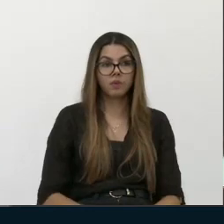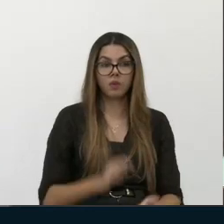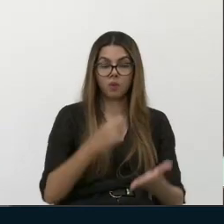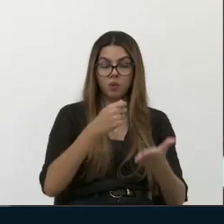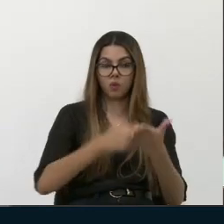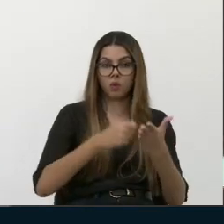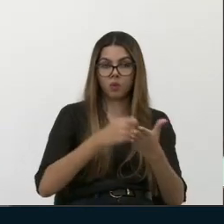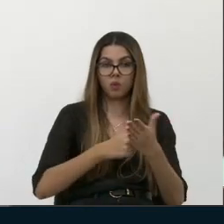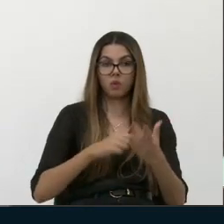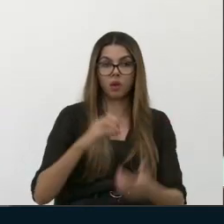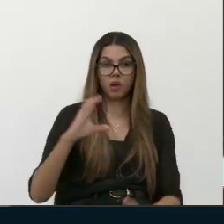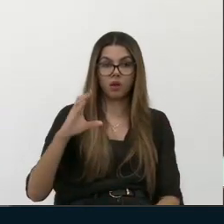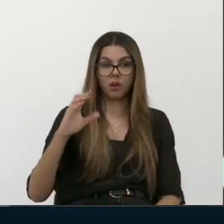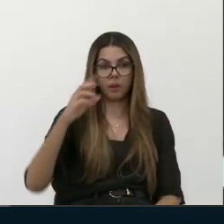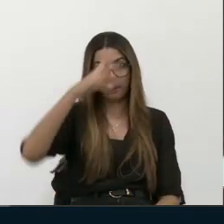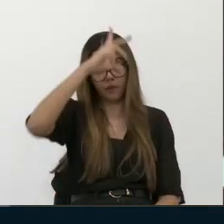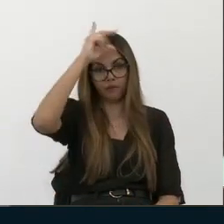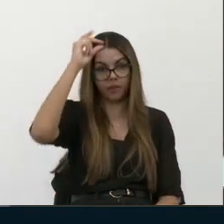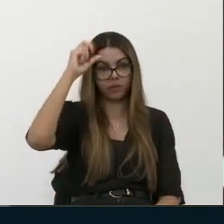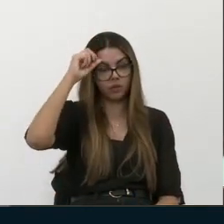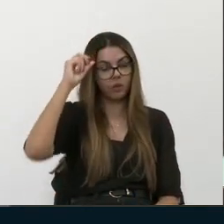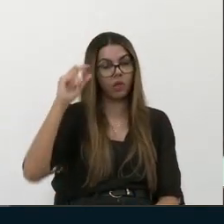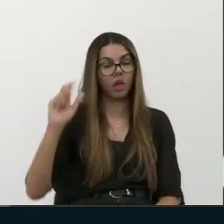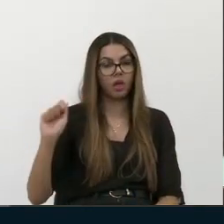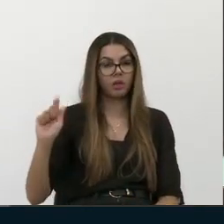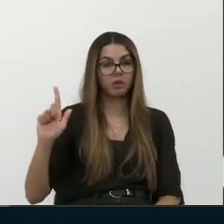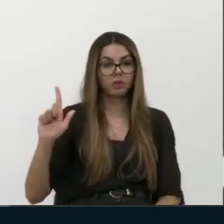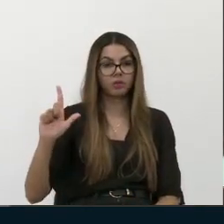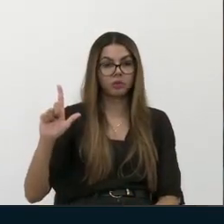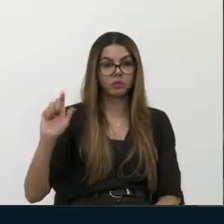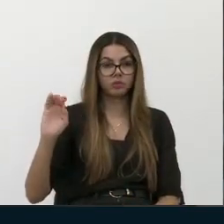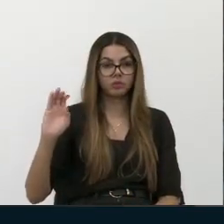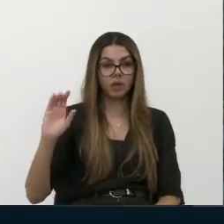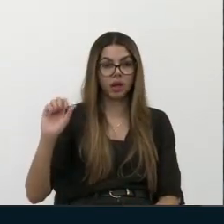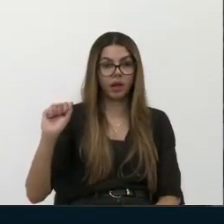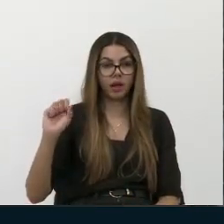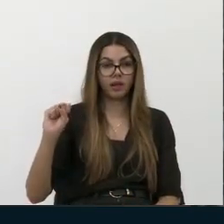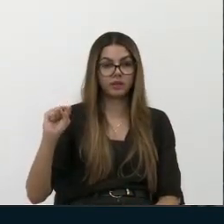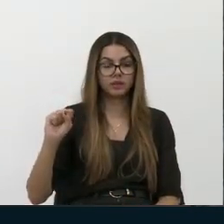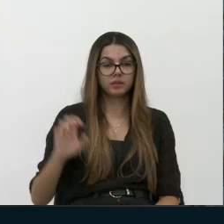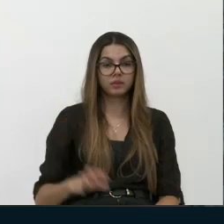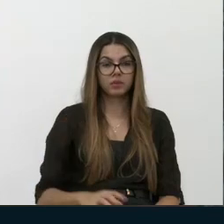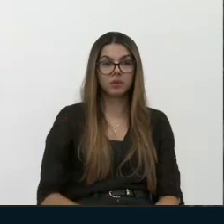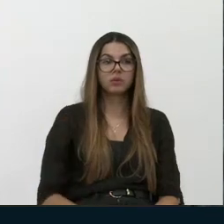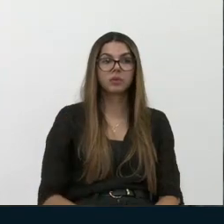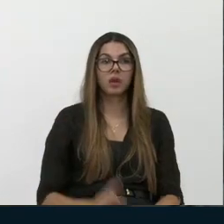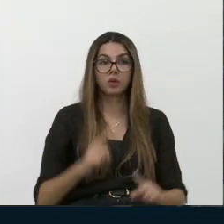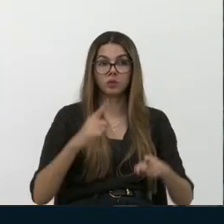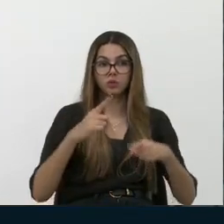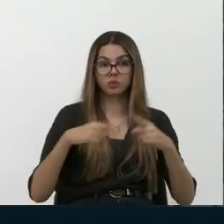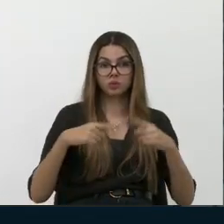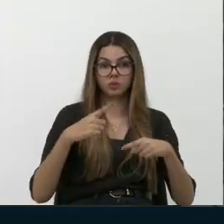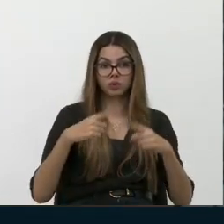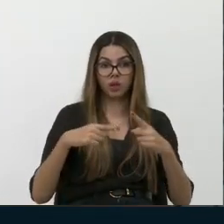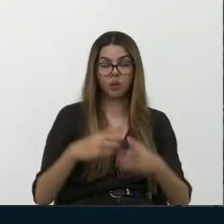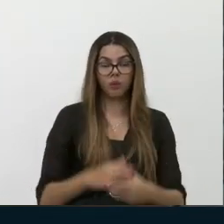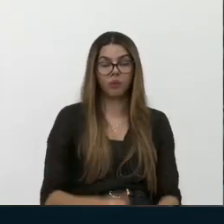LOCGRU e a Prefeitura. Autor, vereador Lucas Sanches. Em discussão.